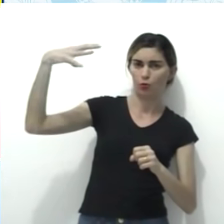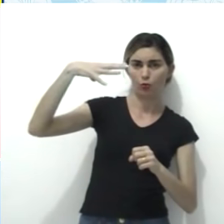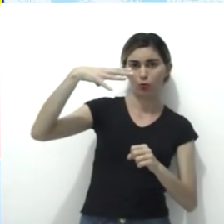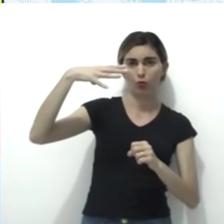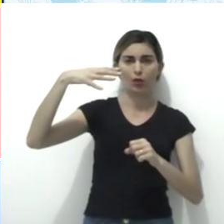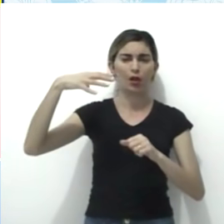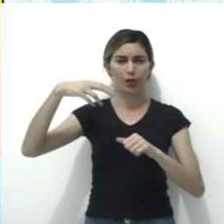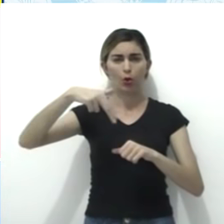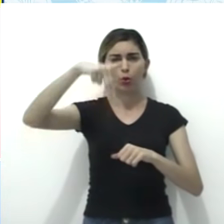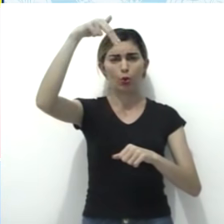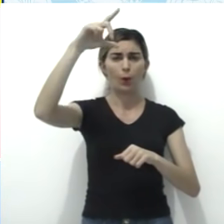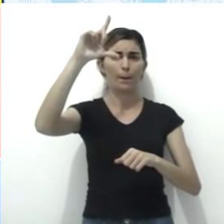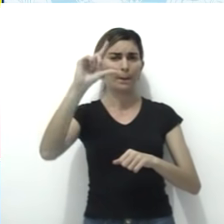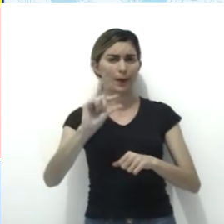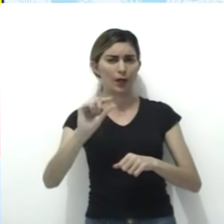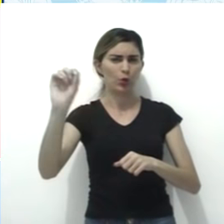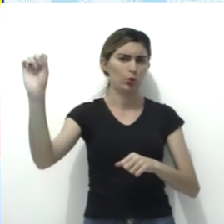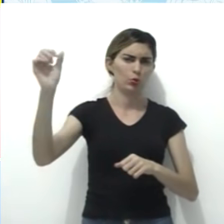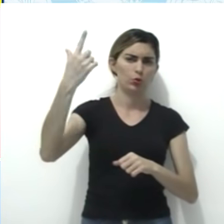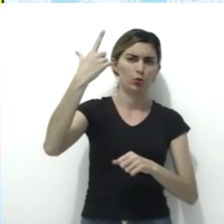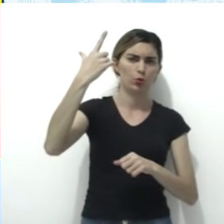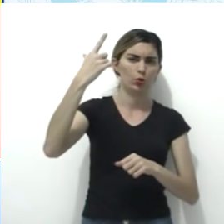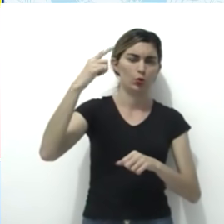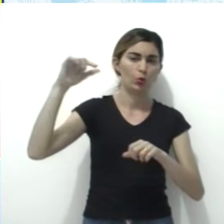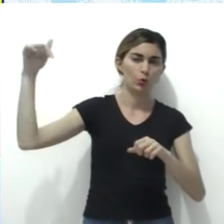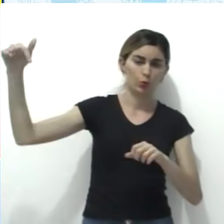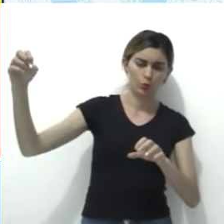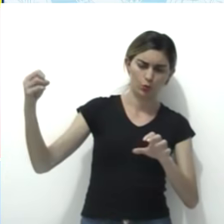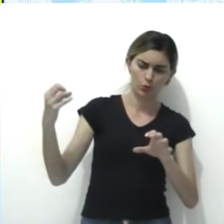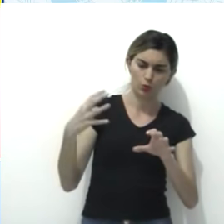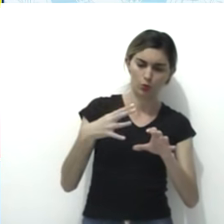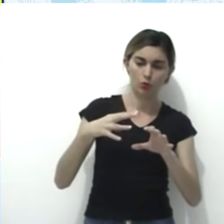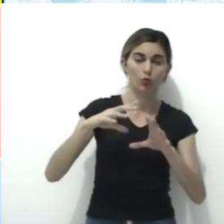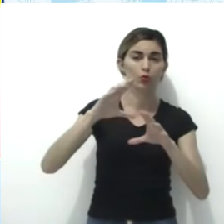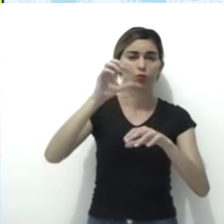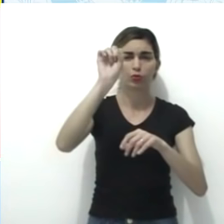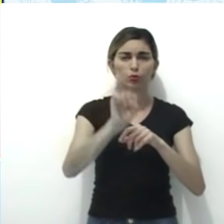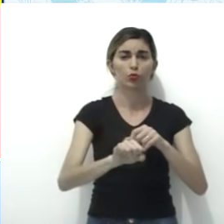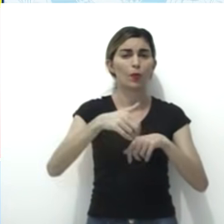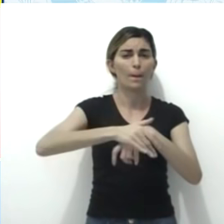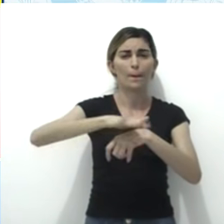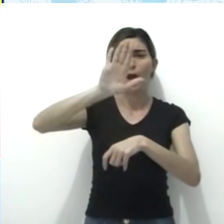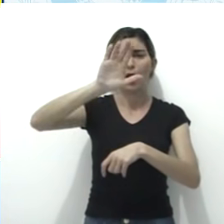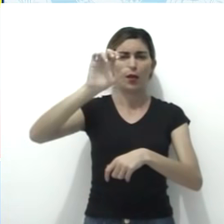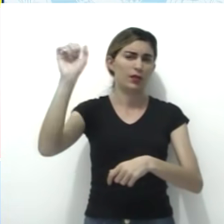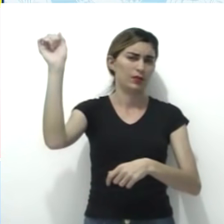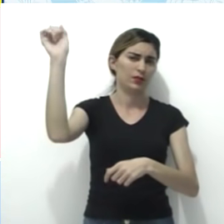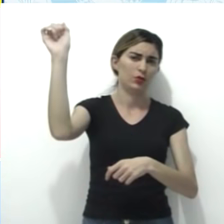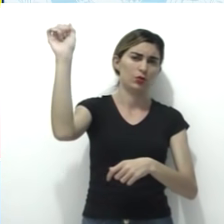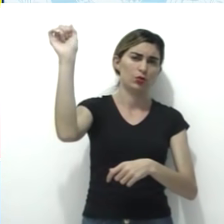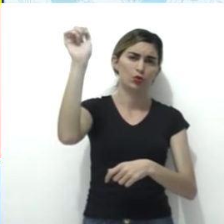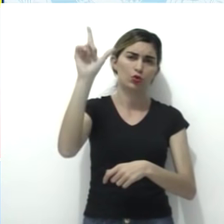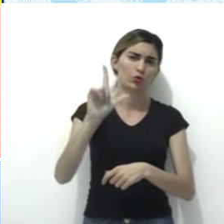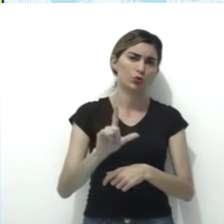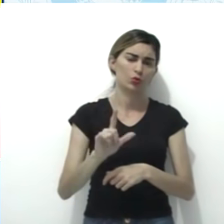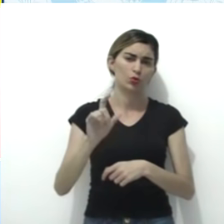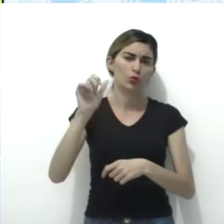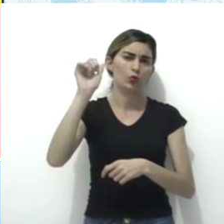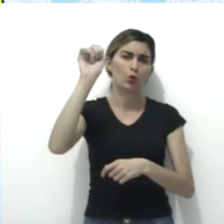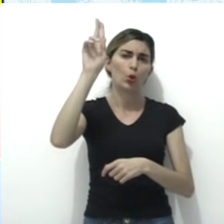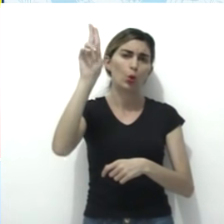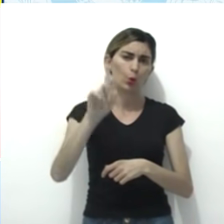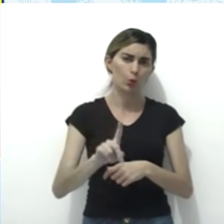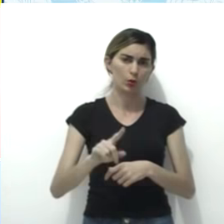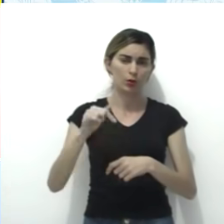norte ele está menos iluminado do que o hemisfério sul então não é hemisfério norte os